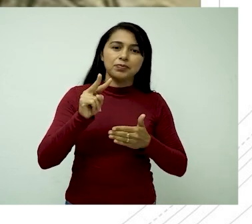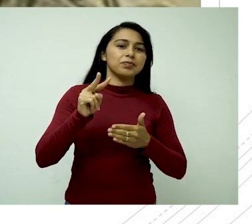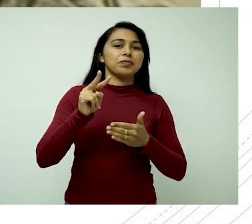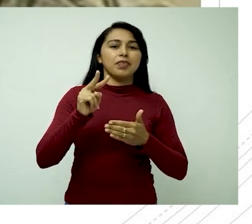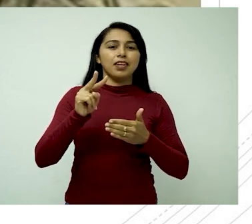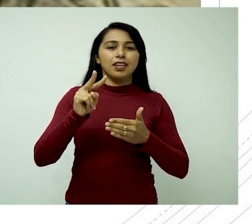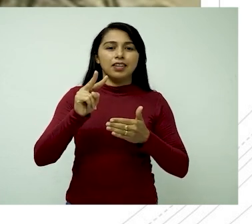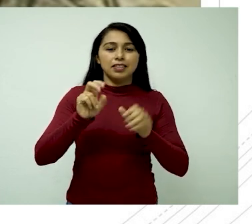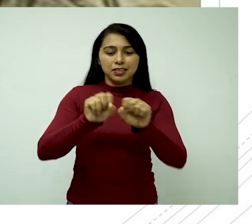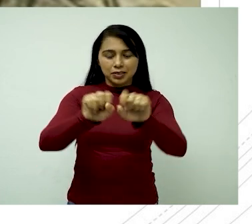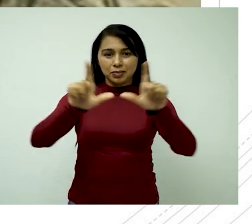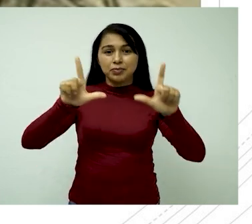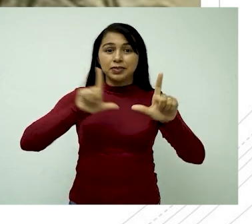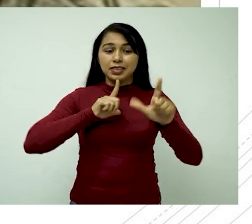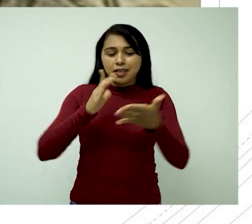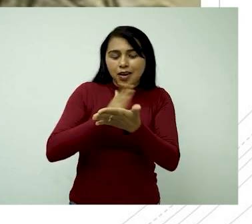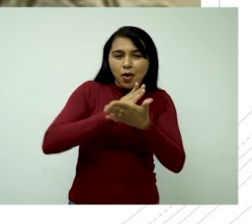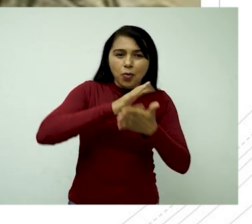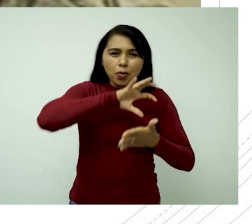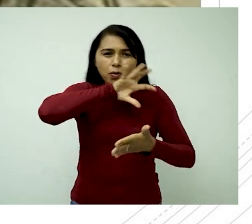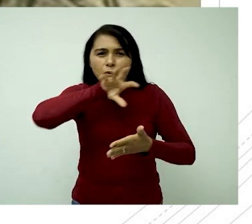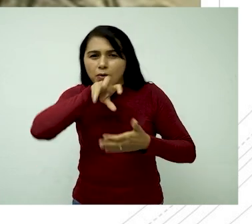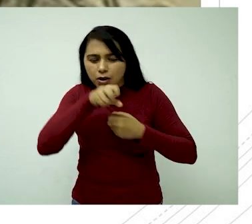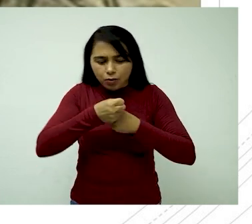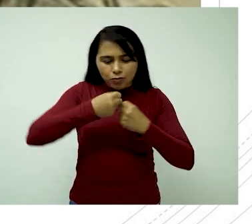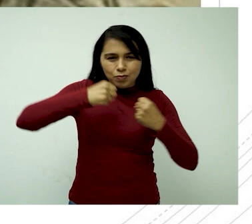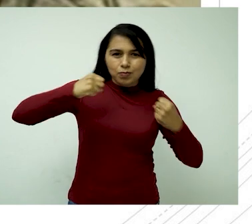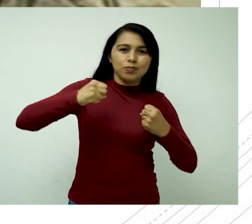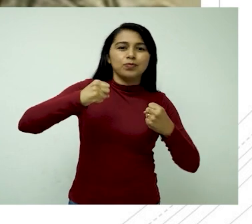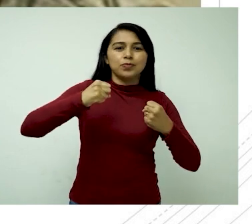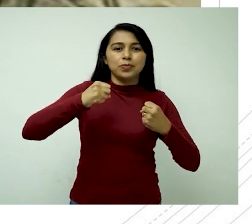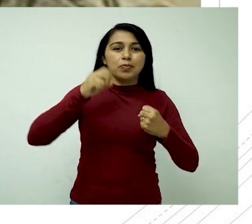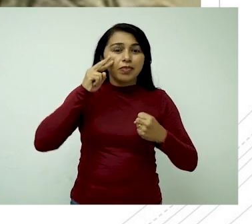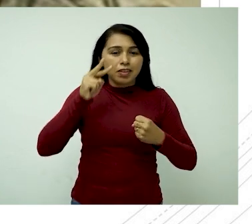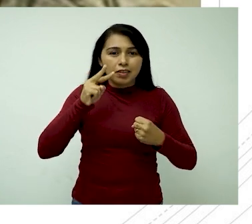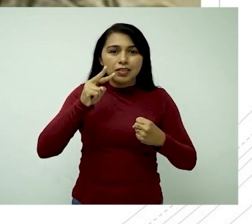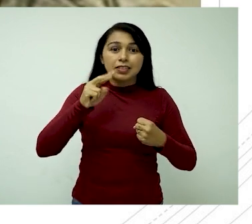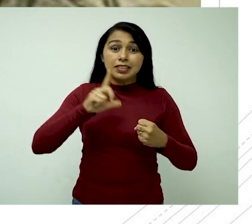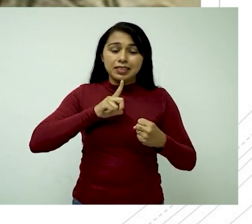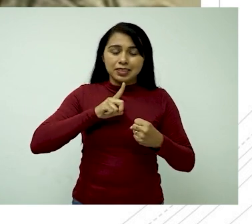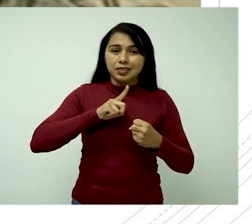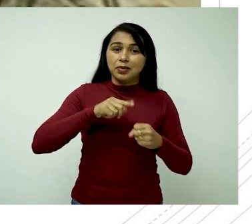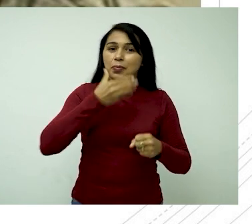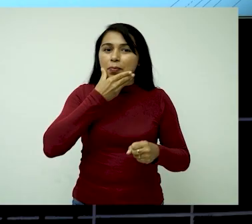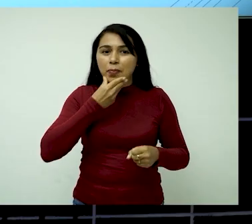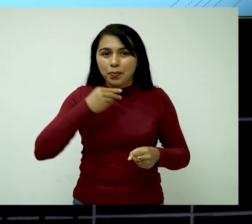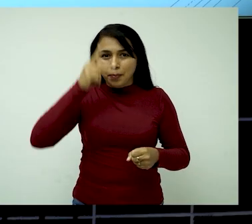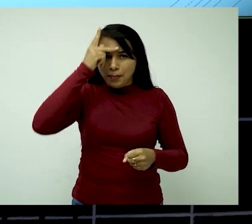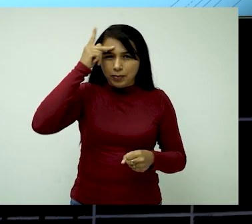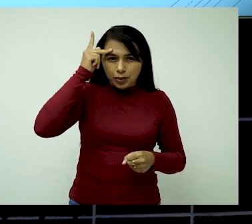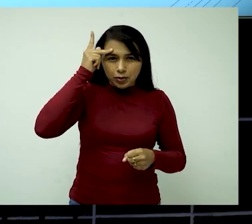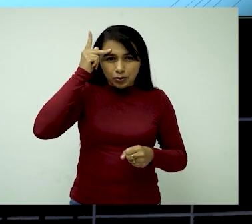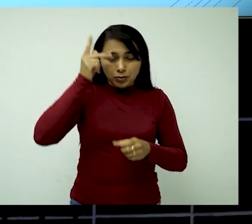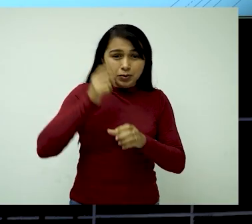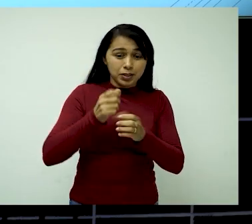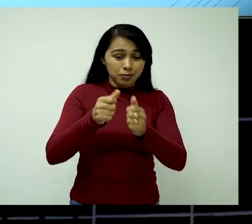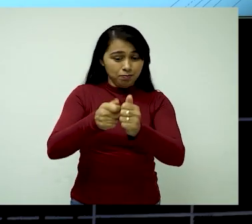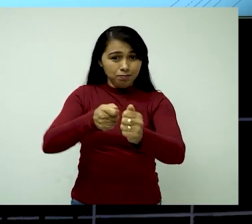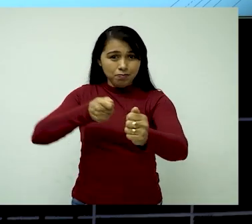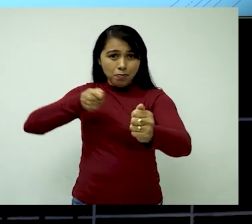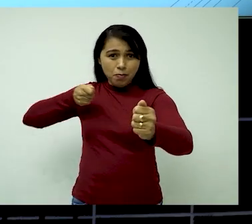essa imagem, nós temos alguns predadores, tá? Nós temos alguns aqui caçadores. Então, o atletismo,